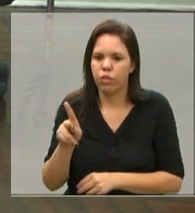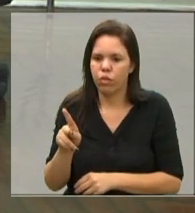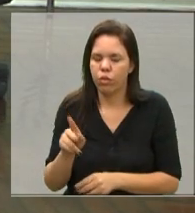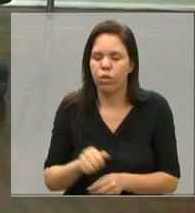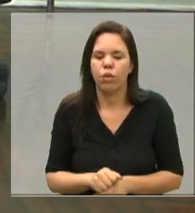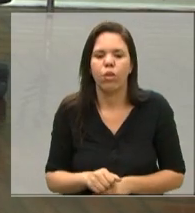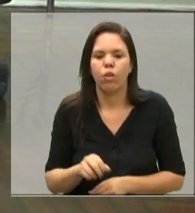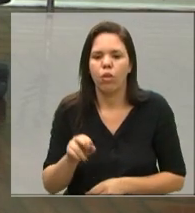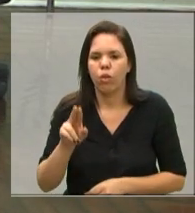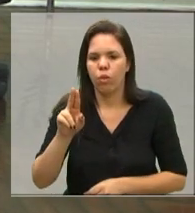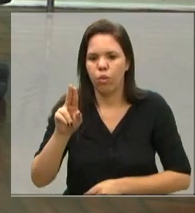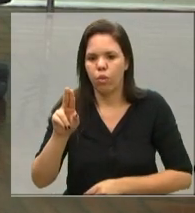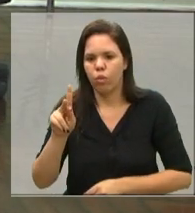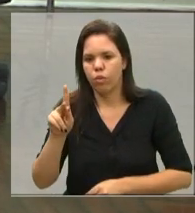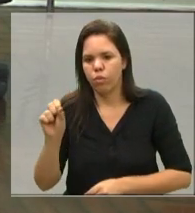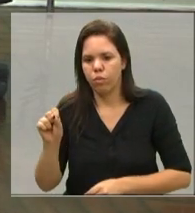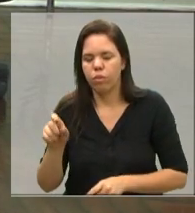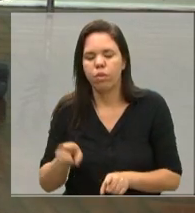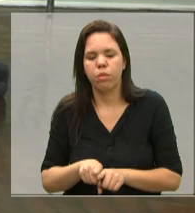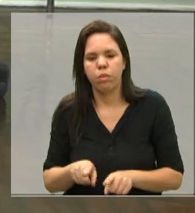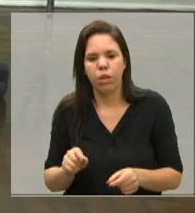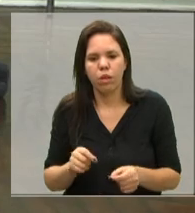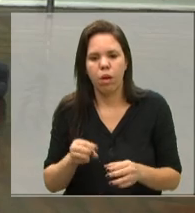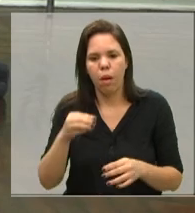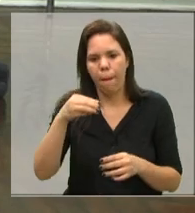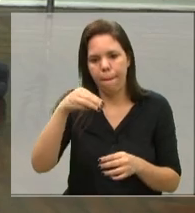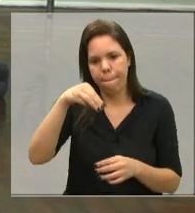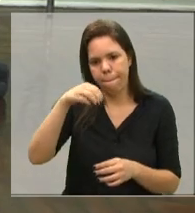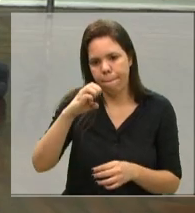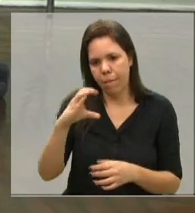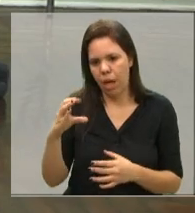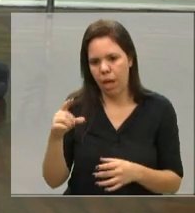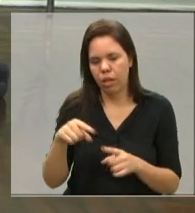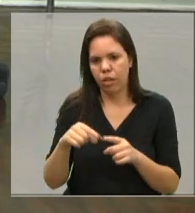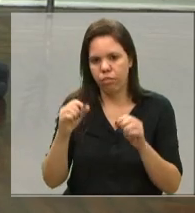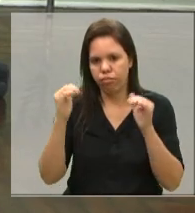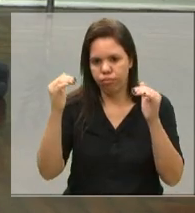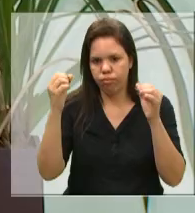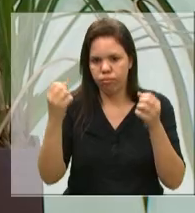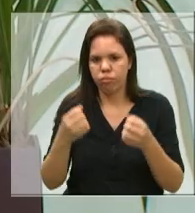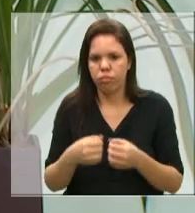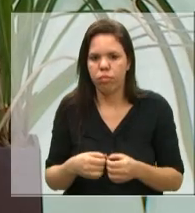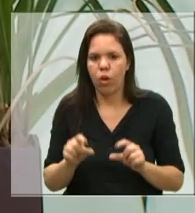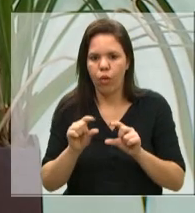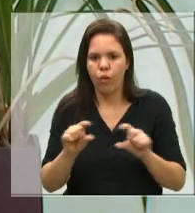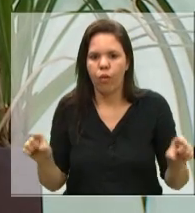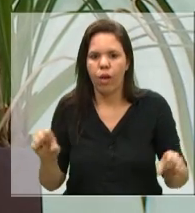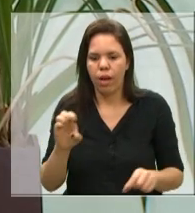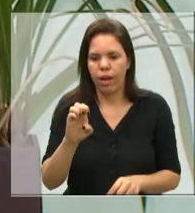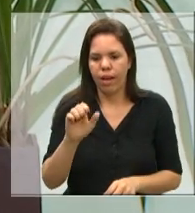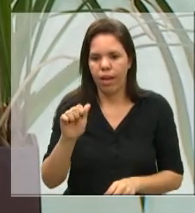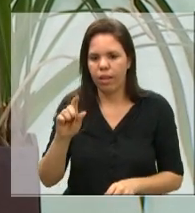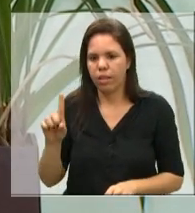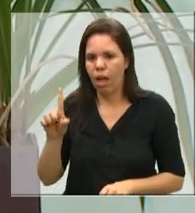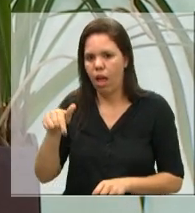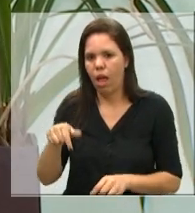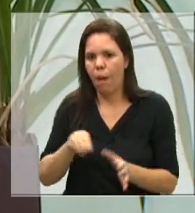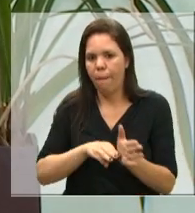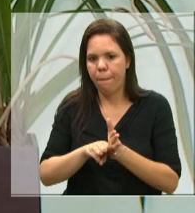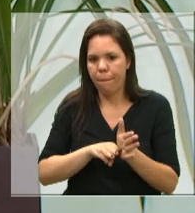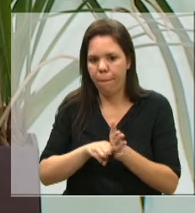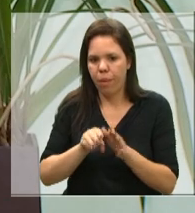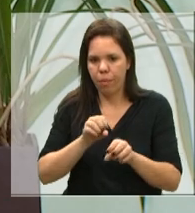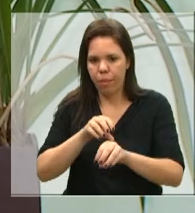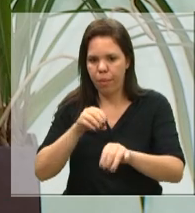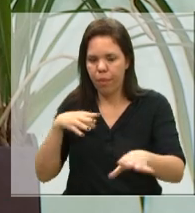adotada inclusive pelas documentações do MEC, que dá aí um jargão de definição da EAD, dizendo que a EAD é um método, uma